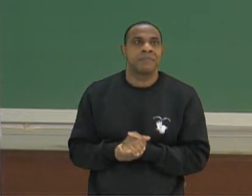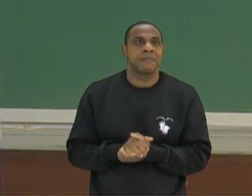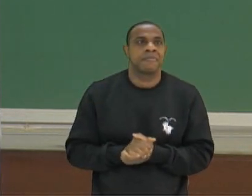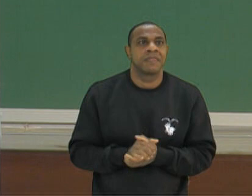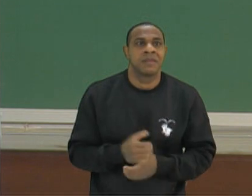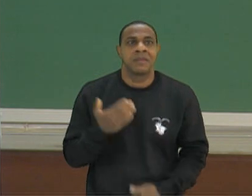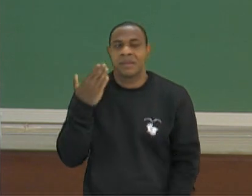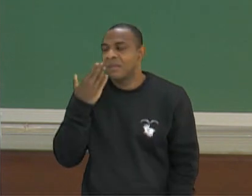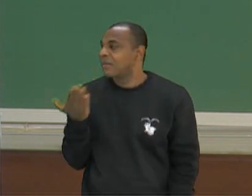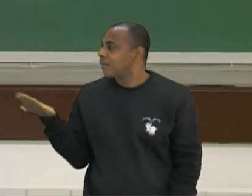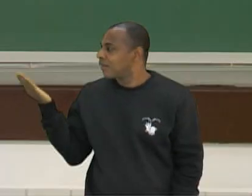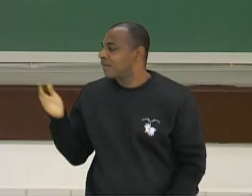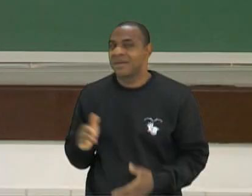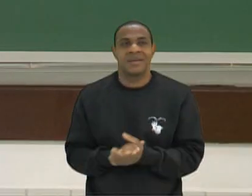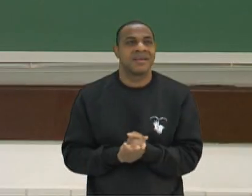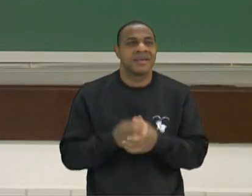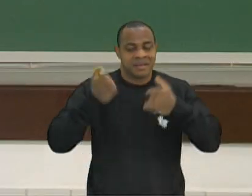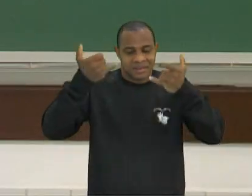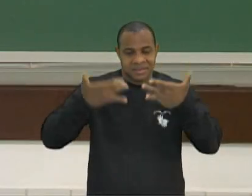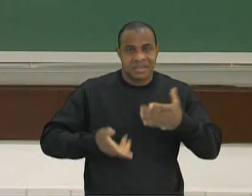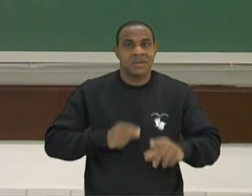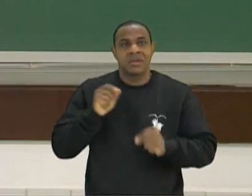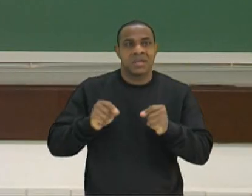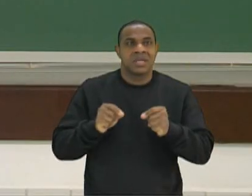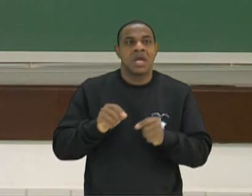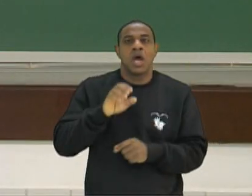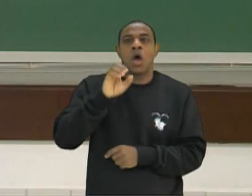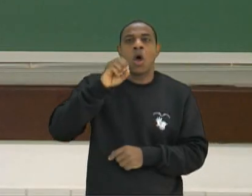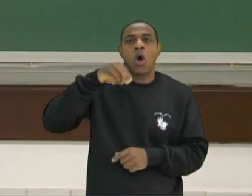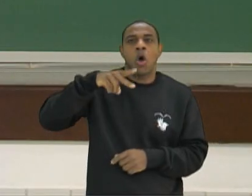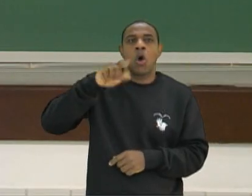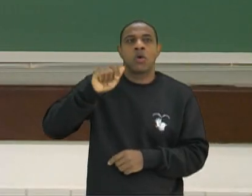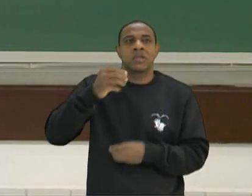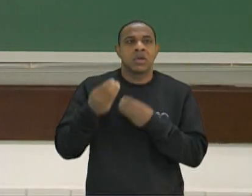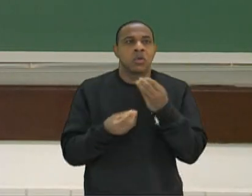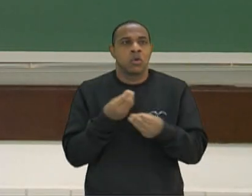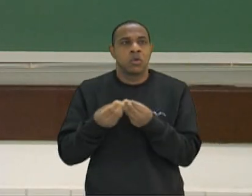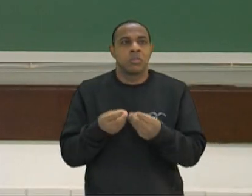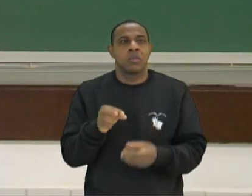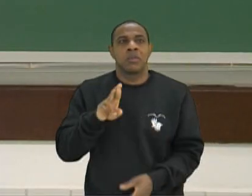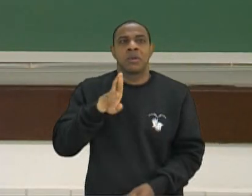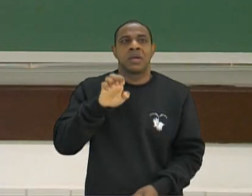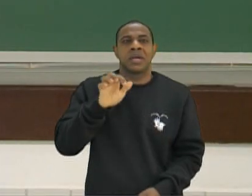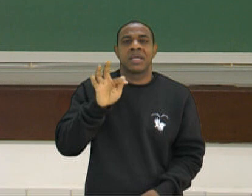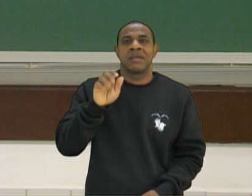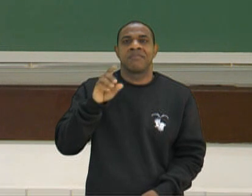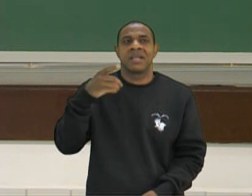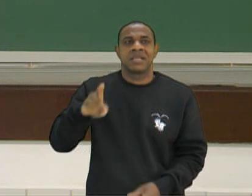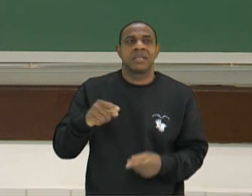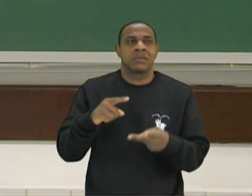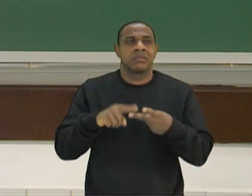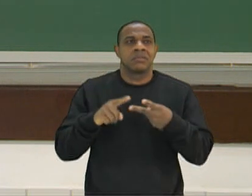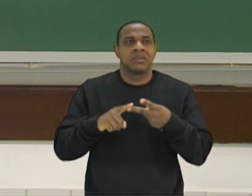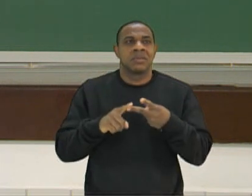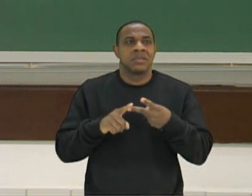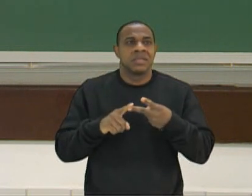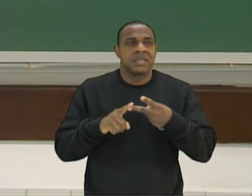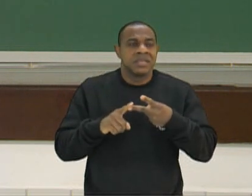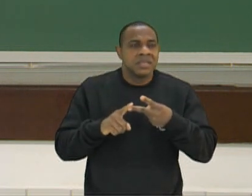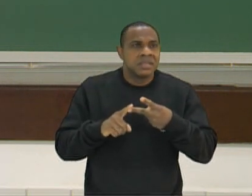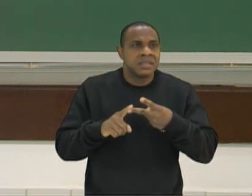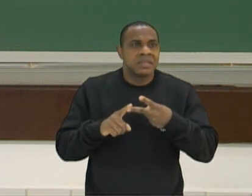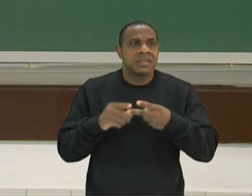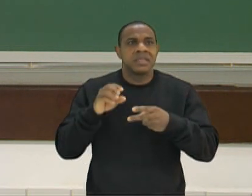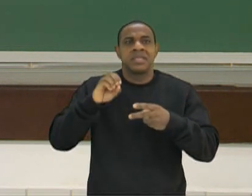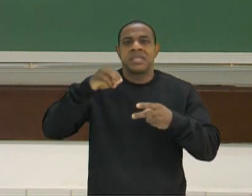aula vimos o aspecto da reflexão da onda, vimos também o aspecto da refração da onda e demos uma olhadinha lá no